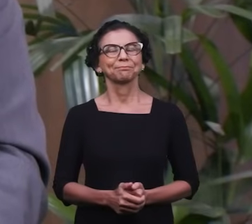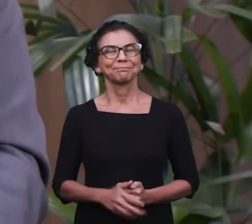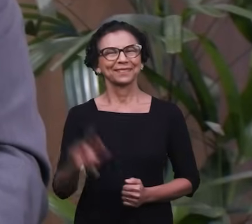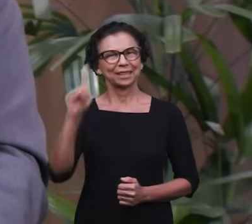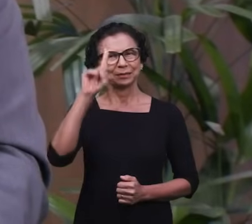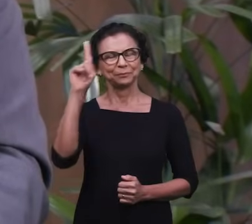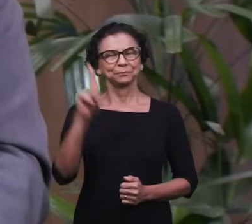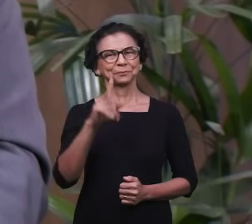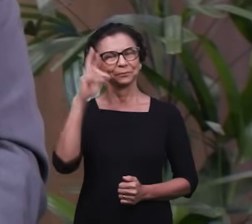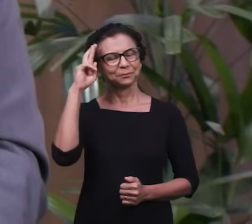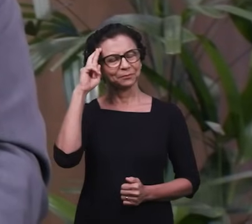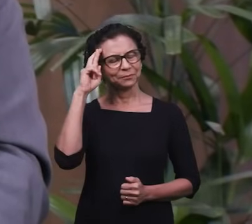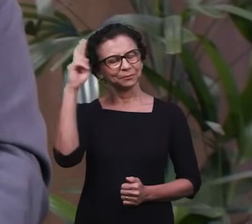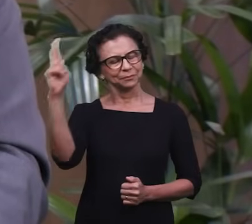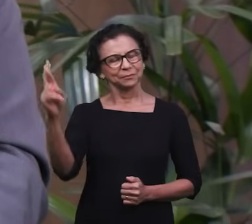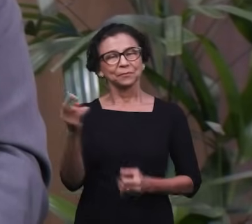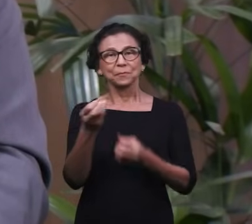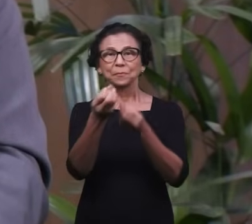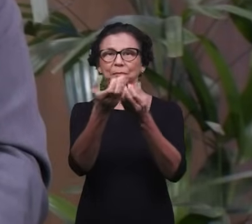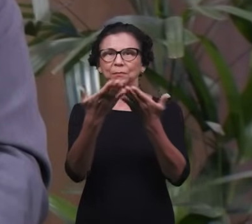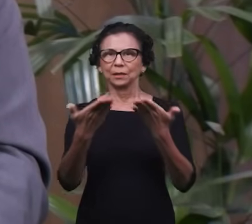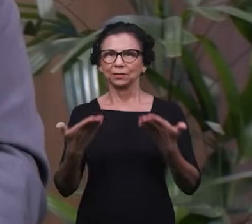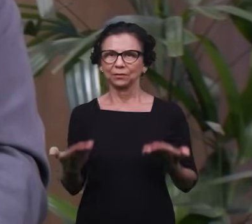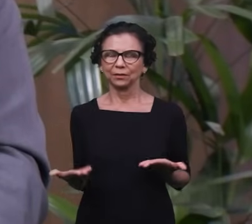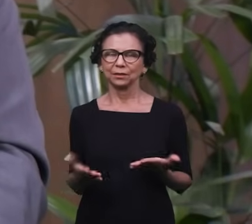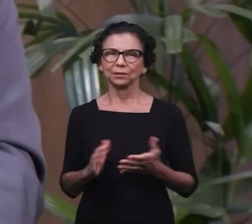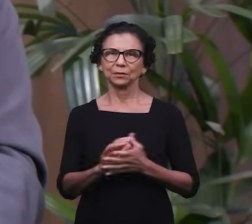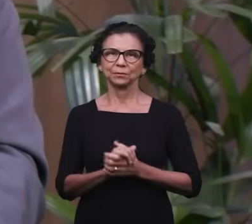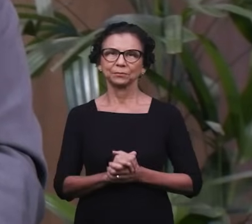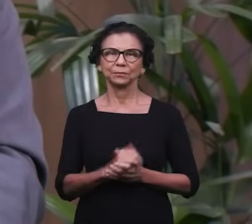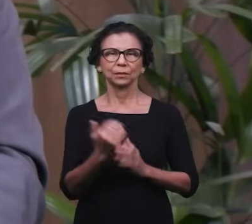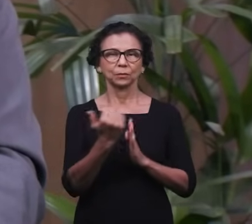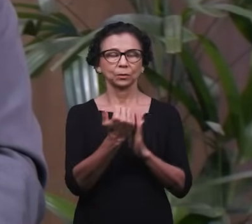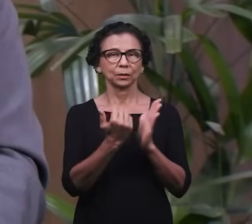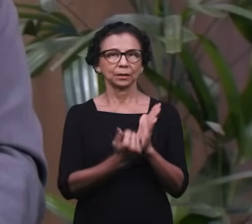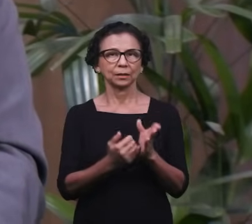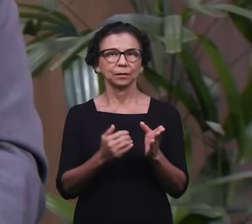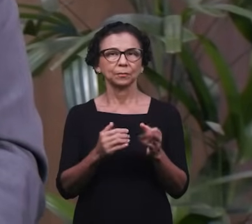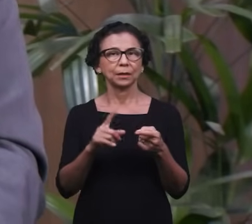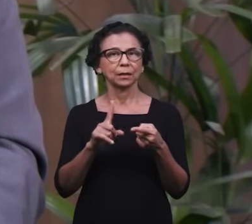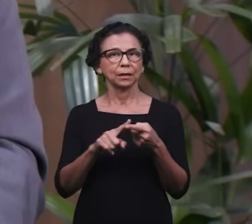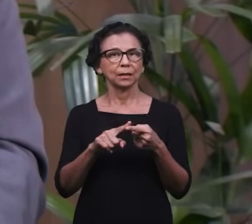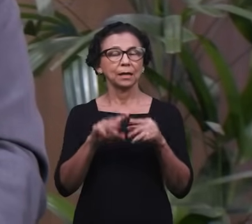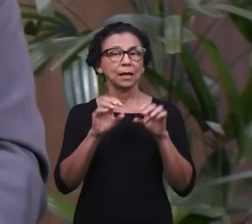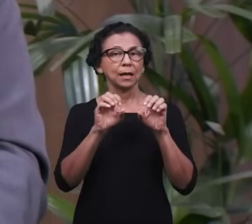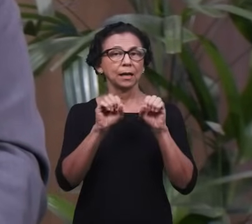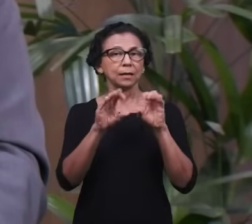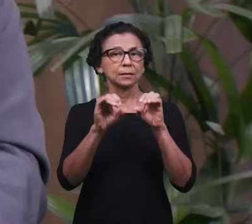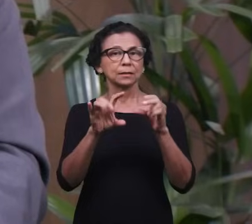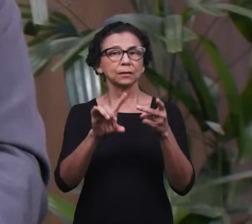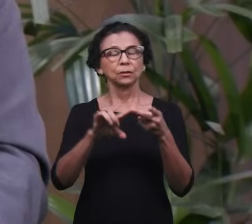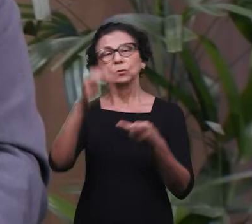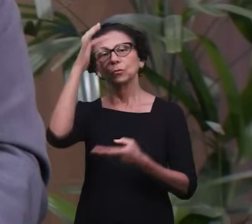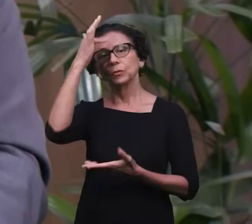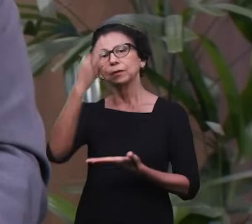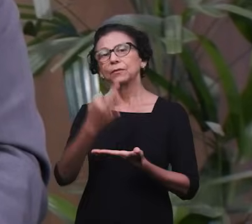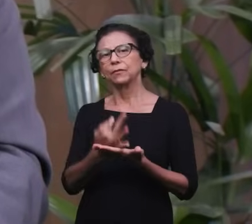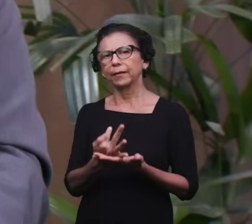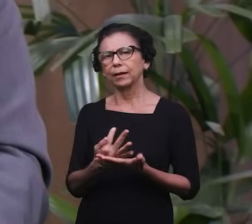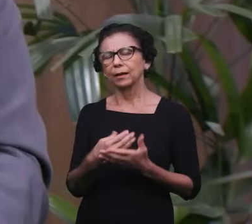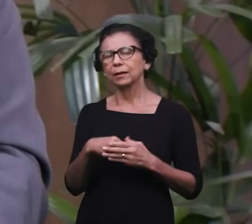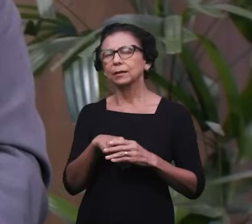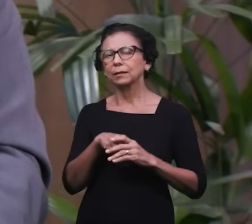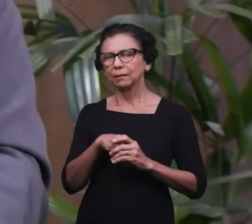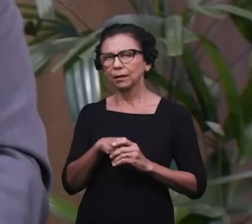A paz do Senhor, sejam bem-vindos ao programa Educação e Fé, um programa que aborda temas